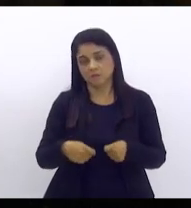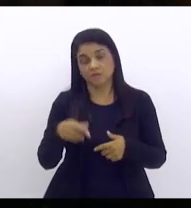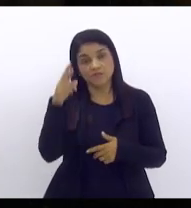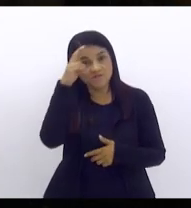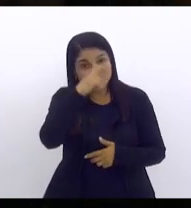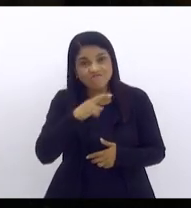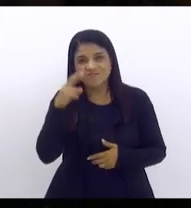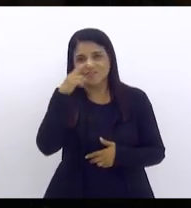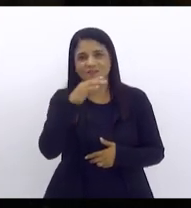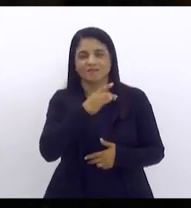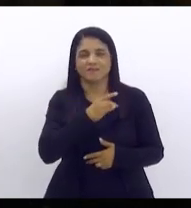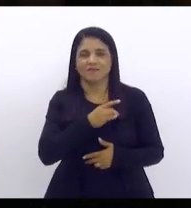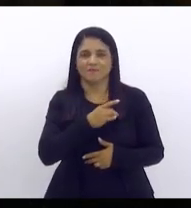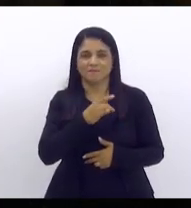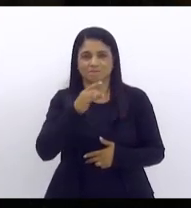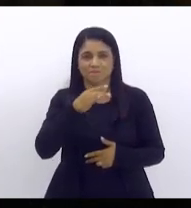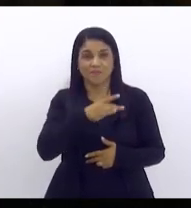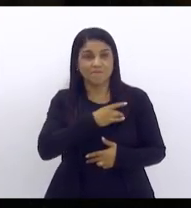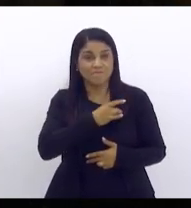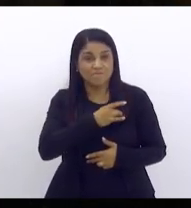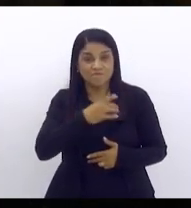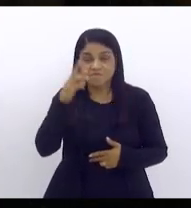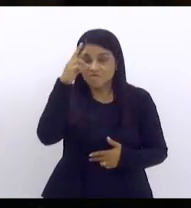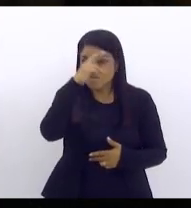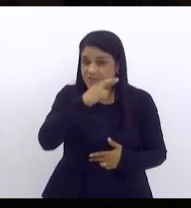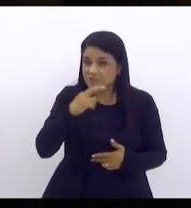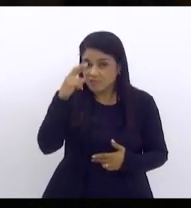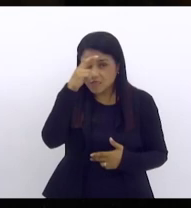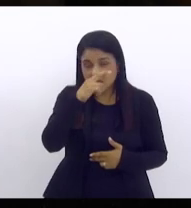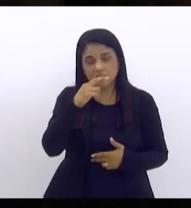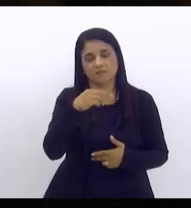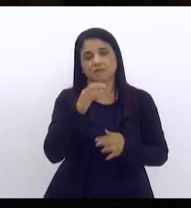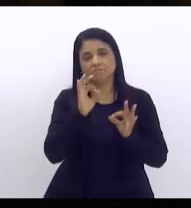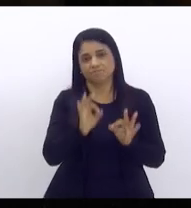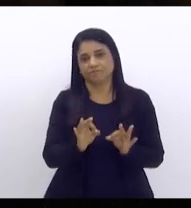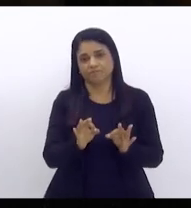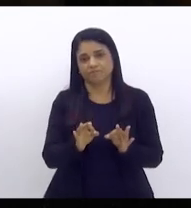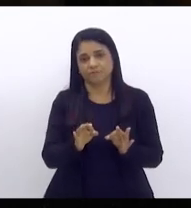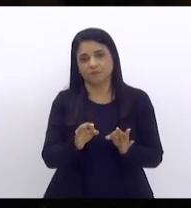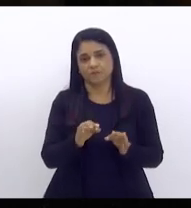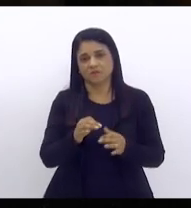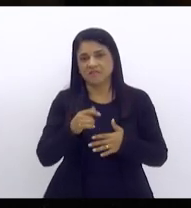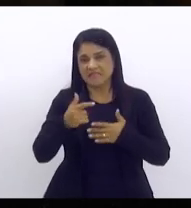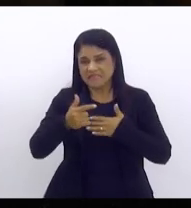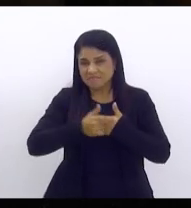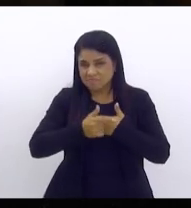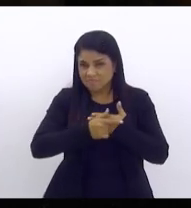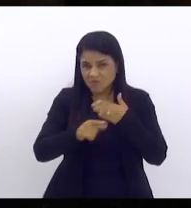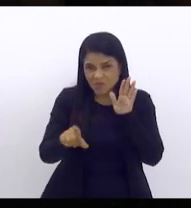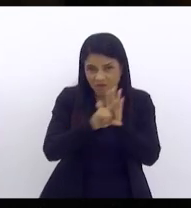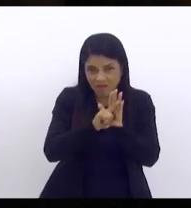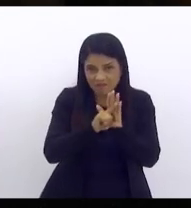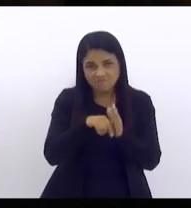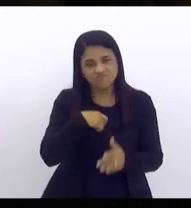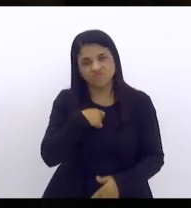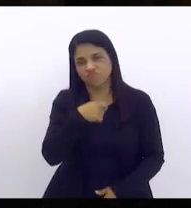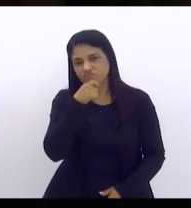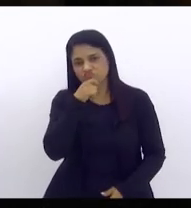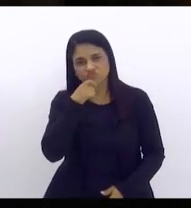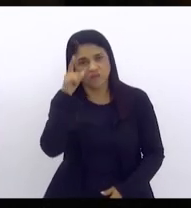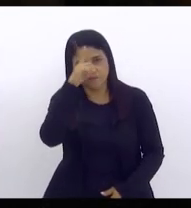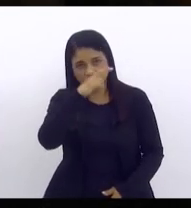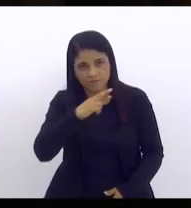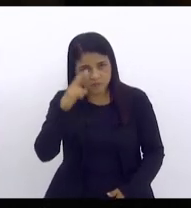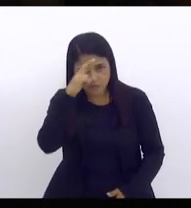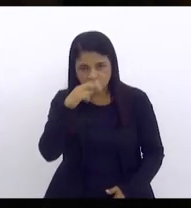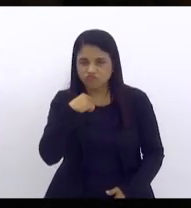fiscalizar. Porque nenhuma lei no papel dá certo se não houver fiscalização. Eu acho que o